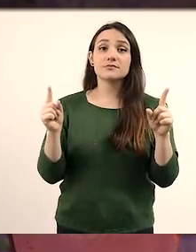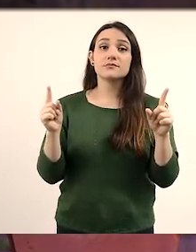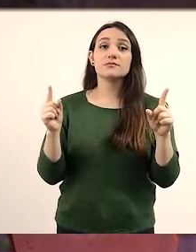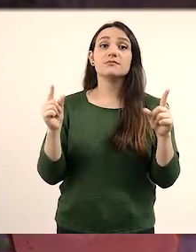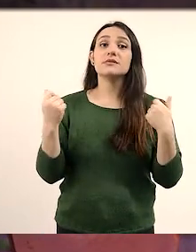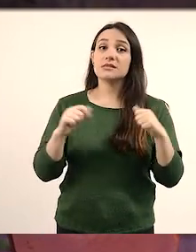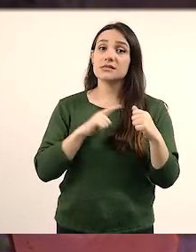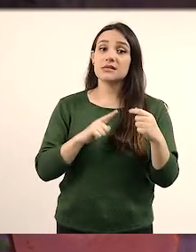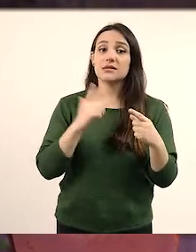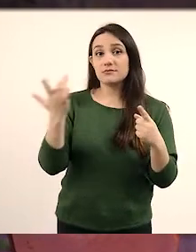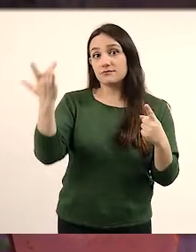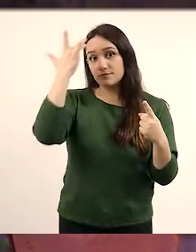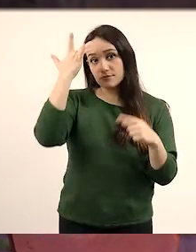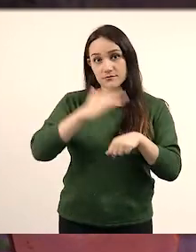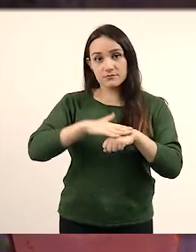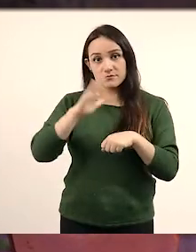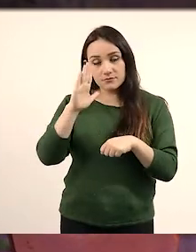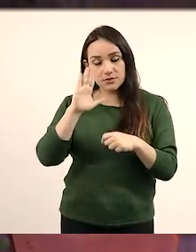mais maduros,